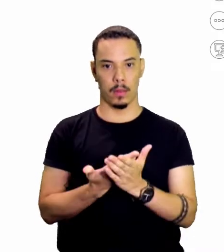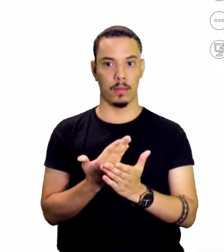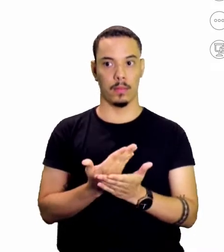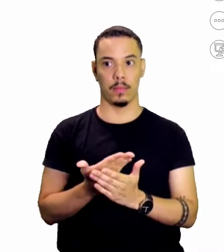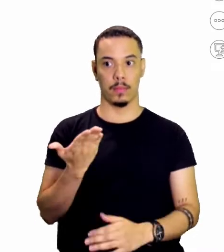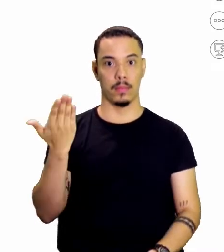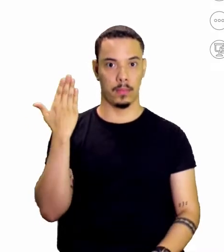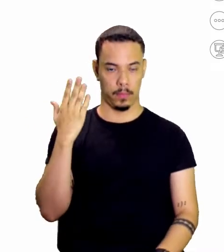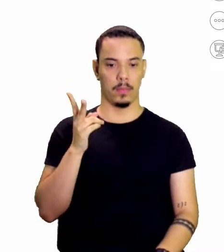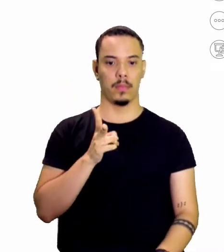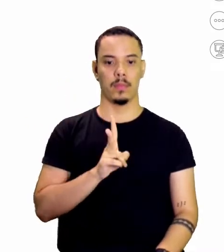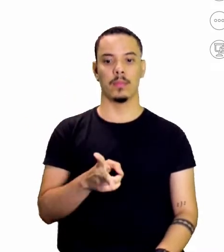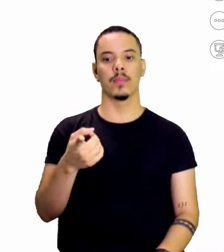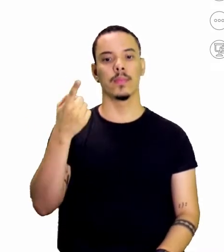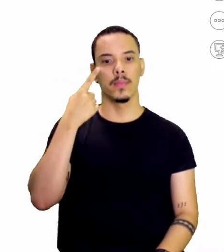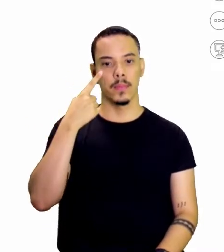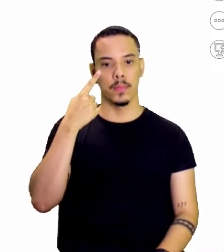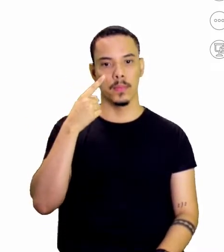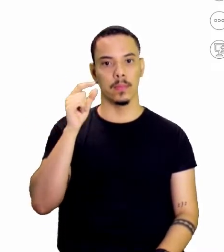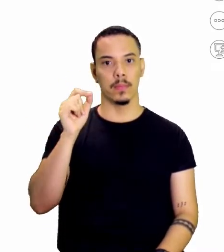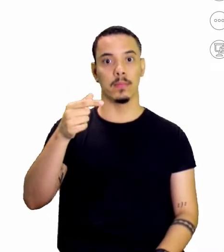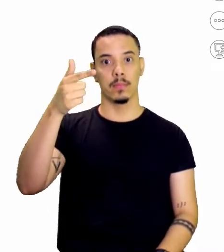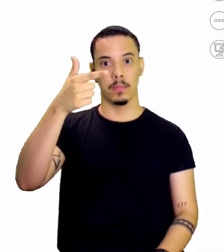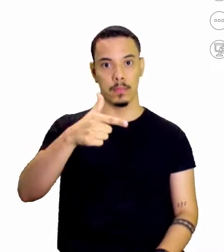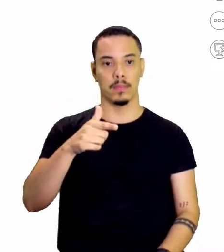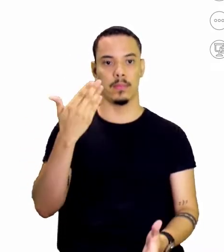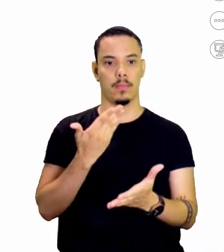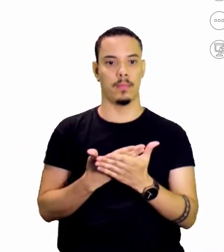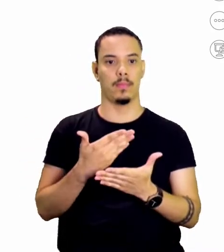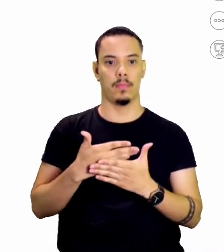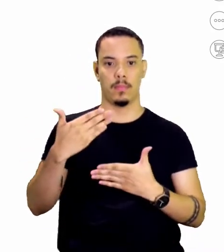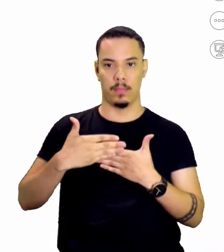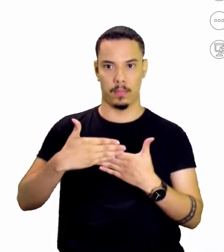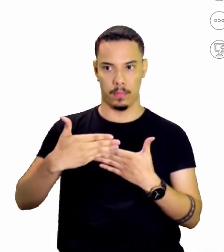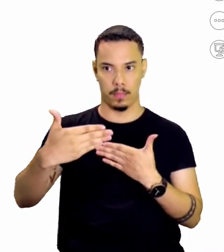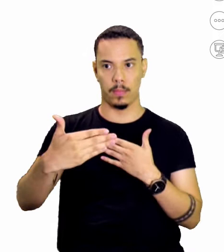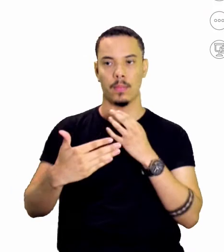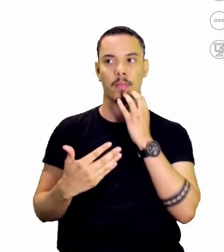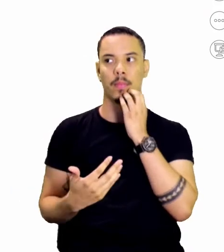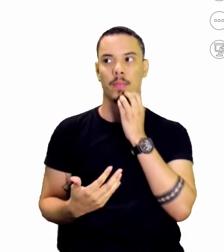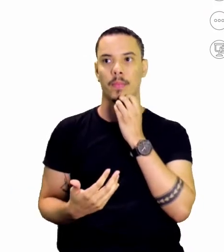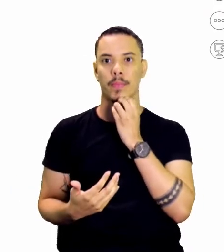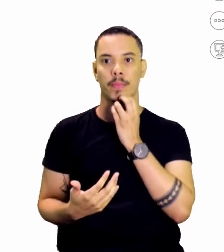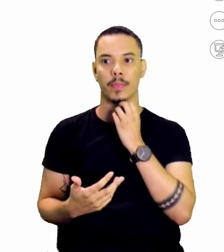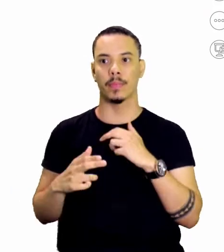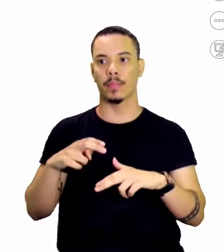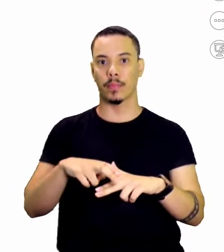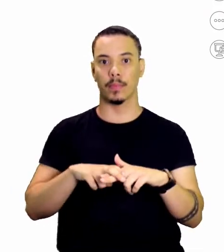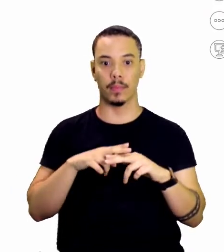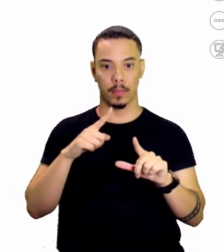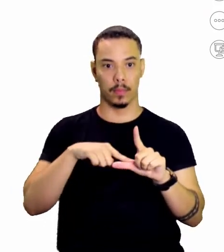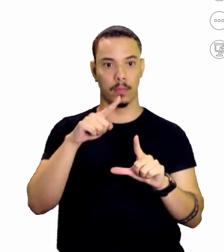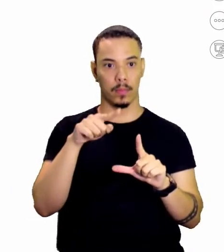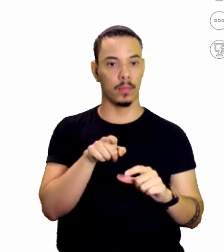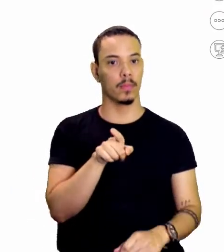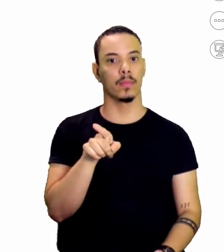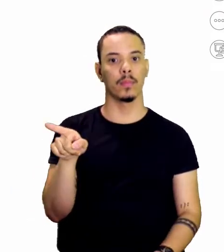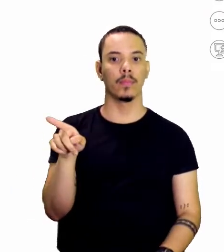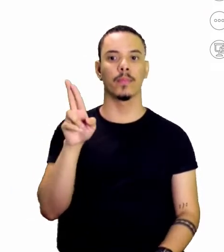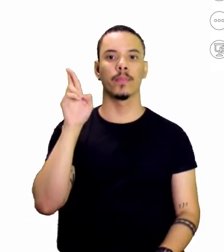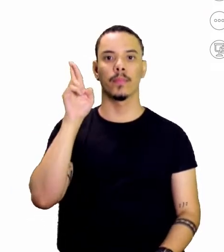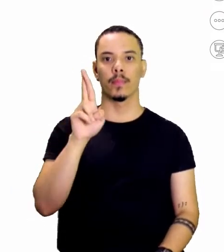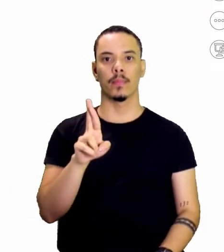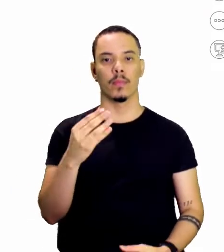passada a gente vai continuar com esse gráfico para fazer mais estudos desse gráfico Então pessoal Olha só o gráfico abaixo representa